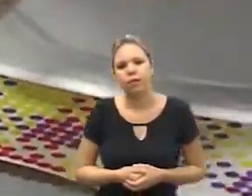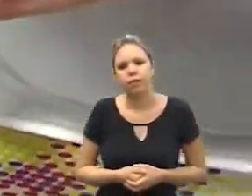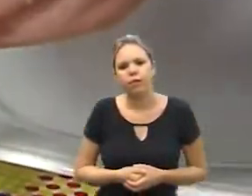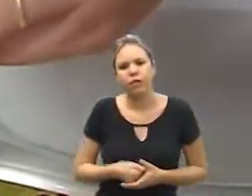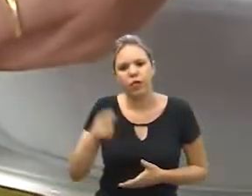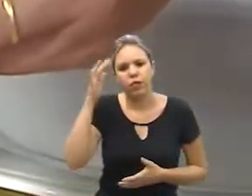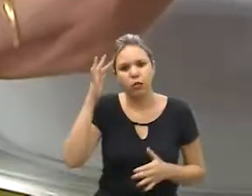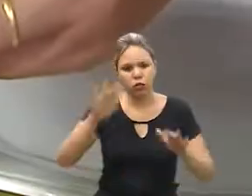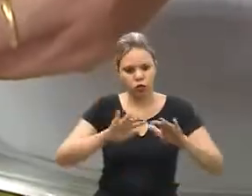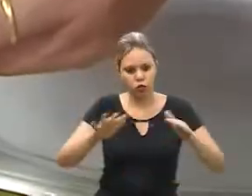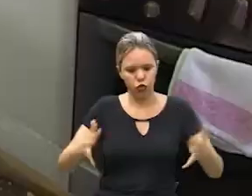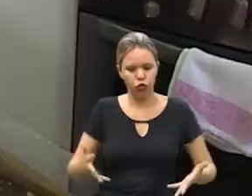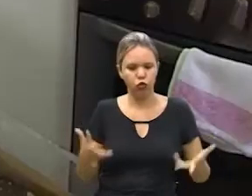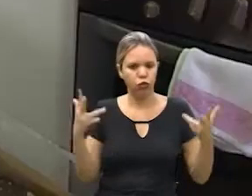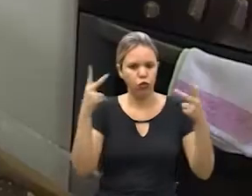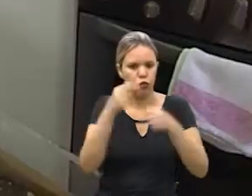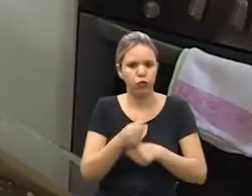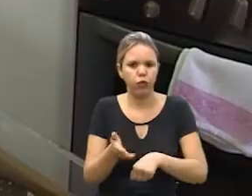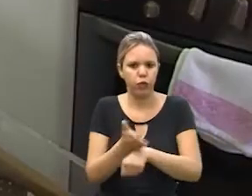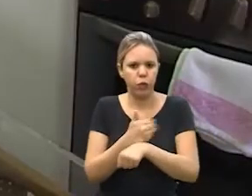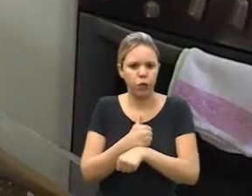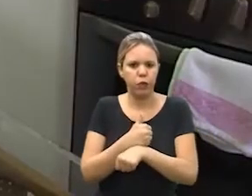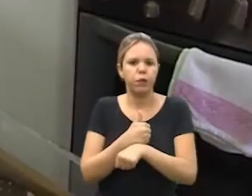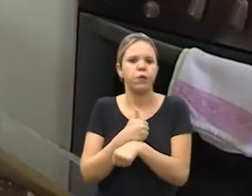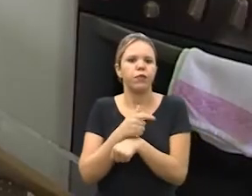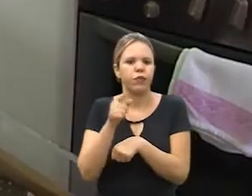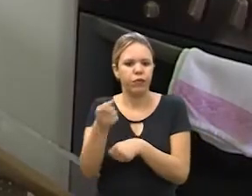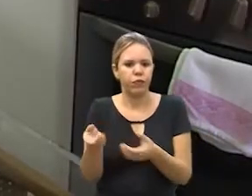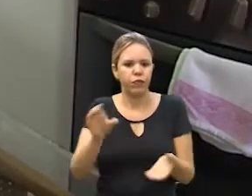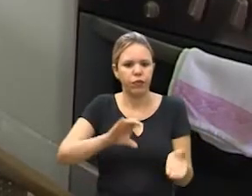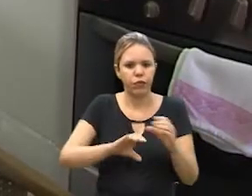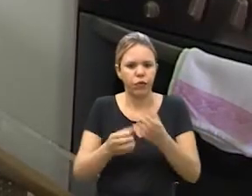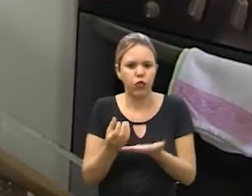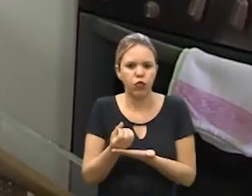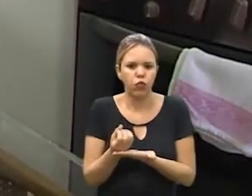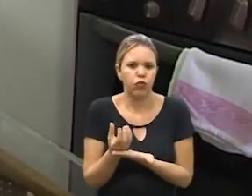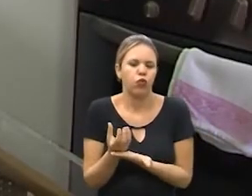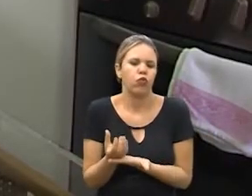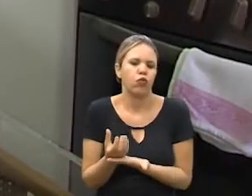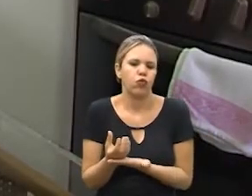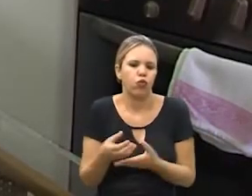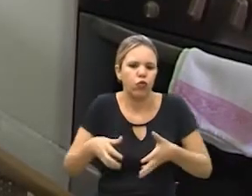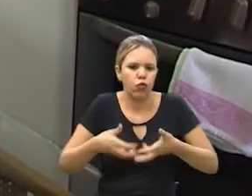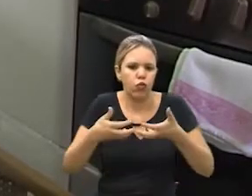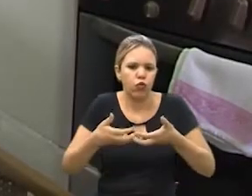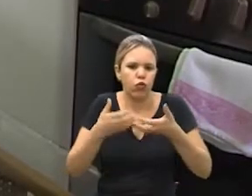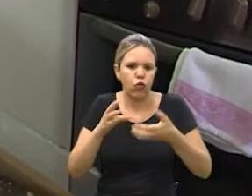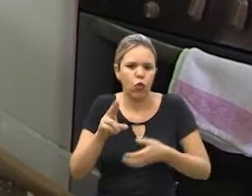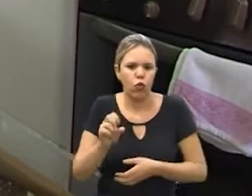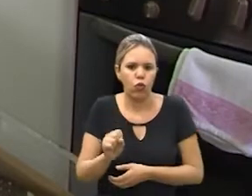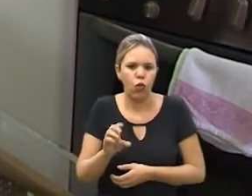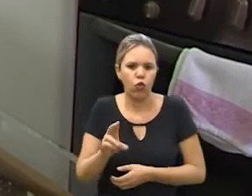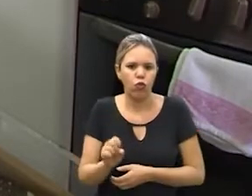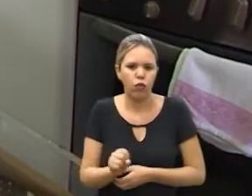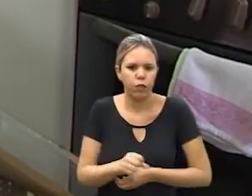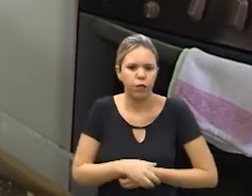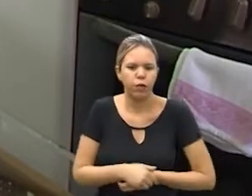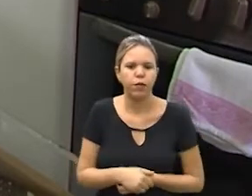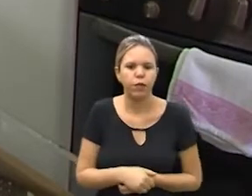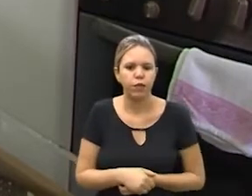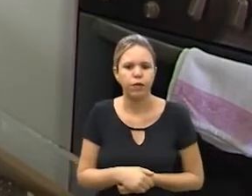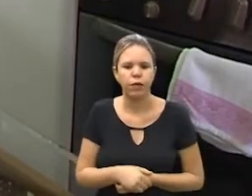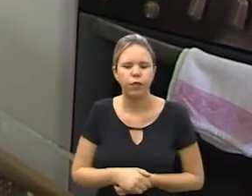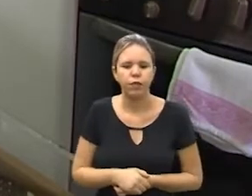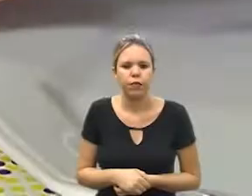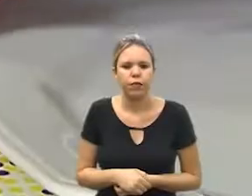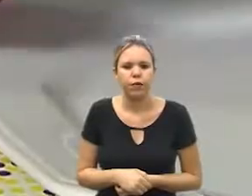Imagina uma mesa posta, bonita, antes da refeição, você coloca uma taça com uma saladinha ou um cuscuz. Olha